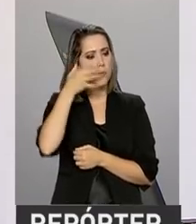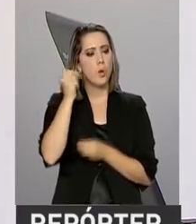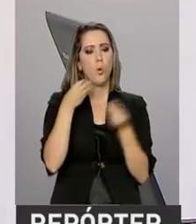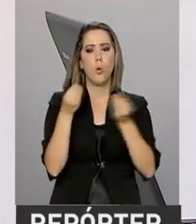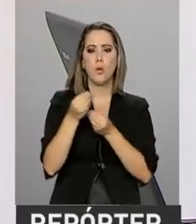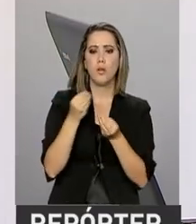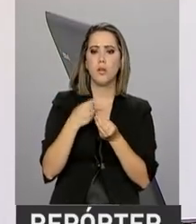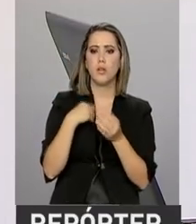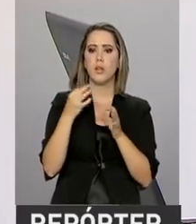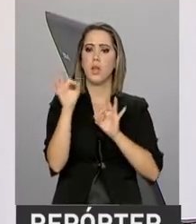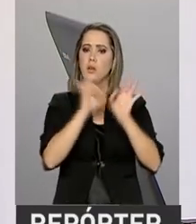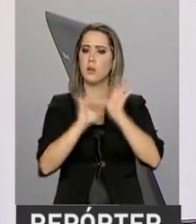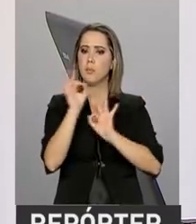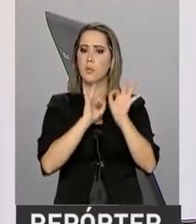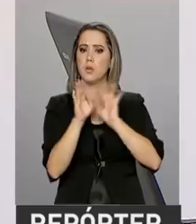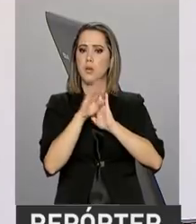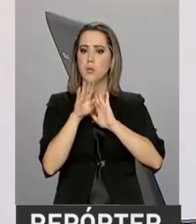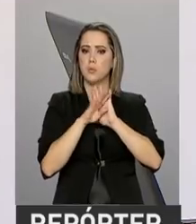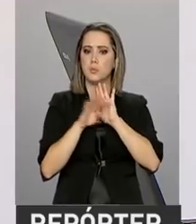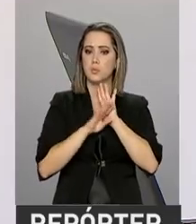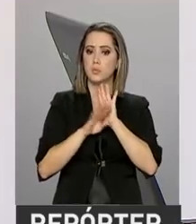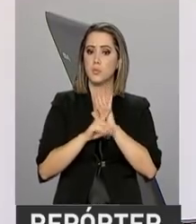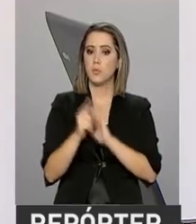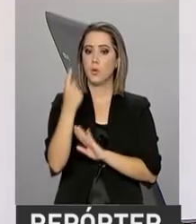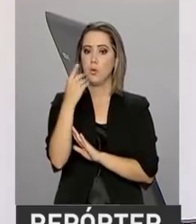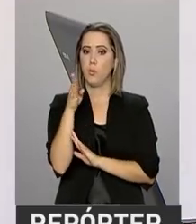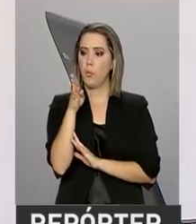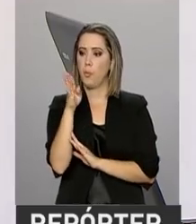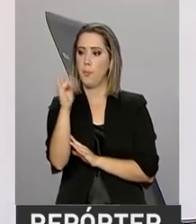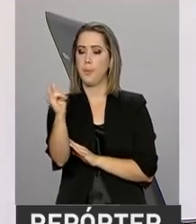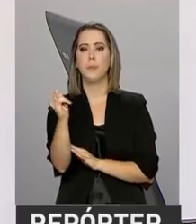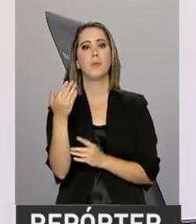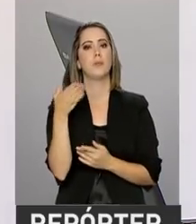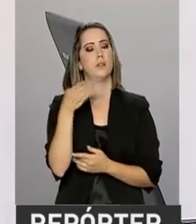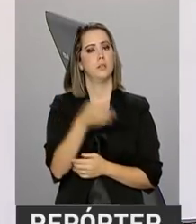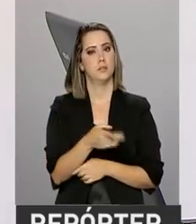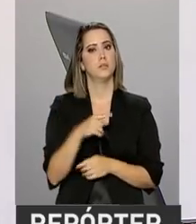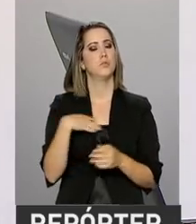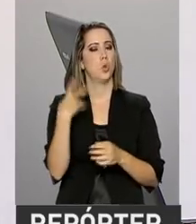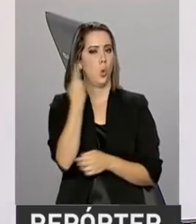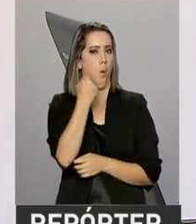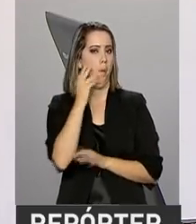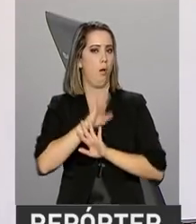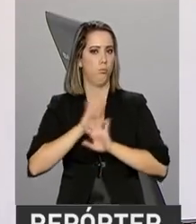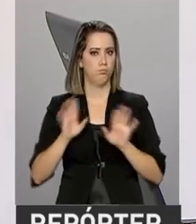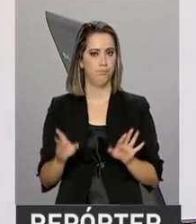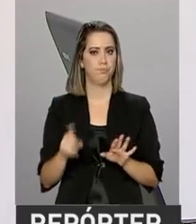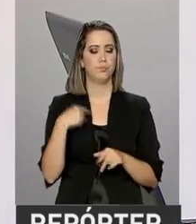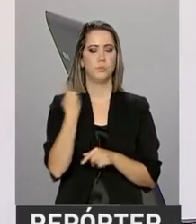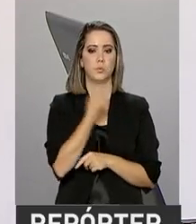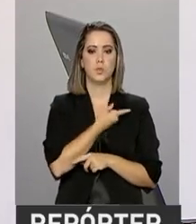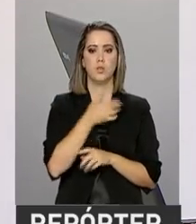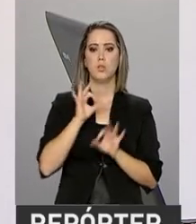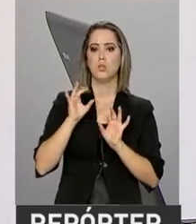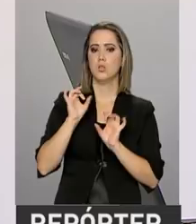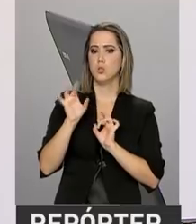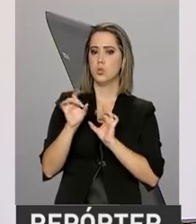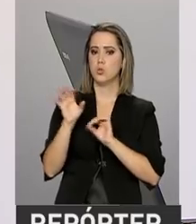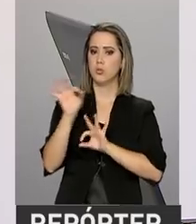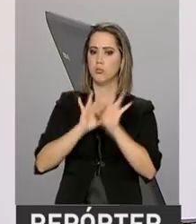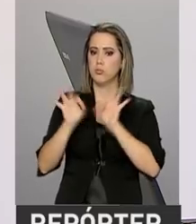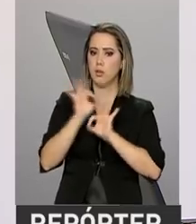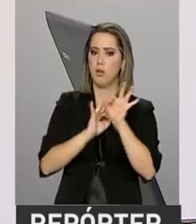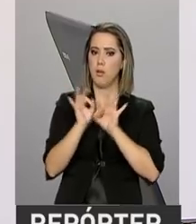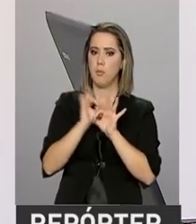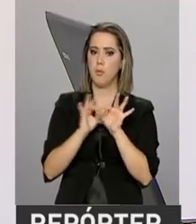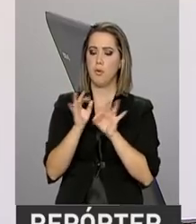quero montar um projeto com vocês para o bimestre. Começou como um trabalho bimestral normal. Trabalho que a gente ia só fazer para tirar